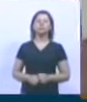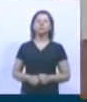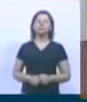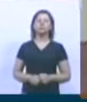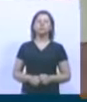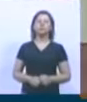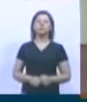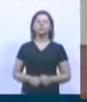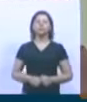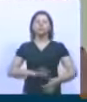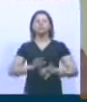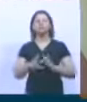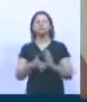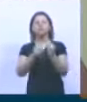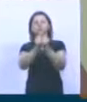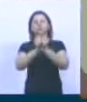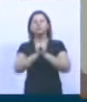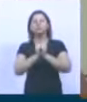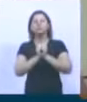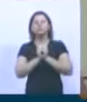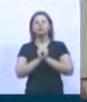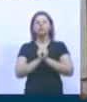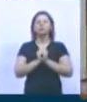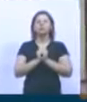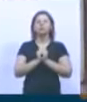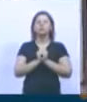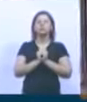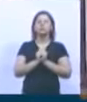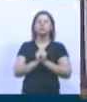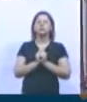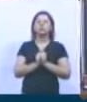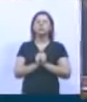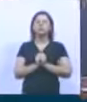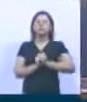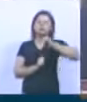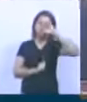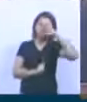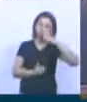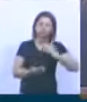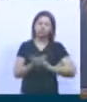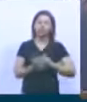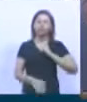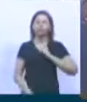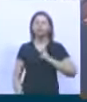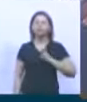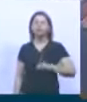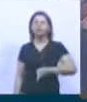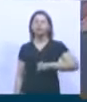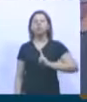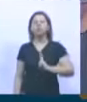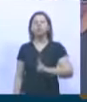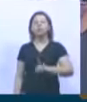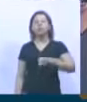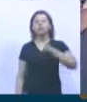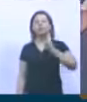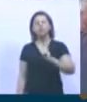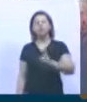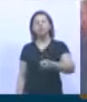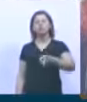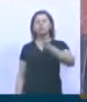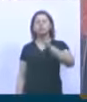estás, comigo estás. E confio que para sempre,